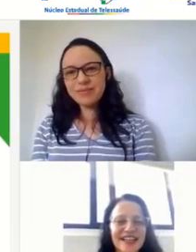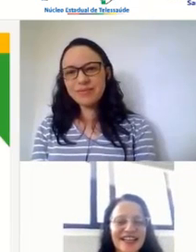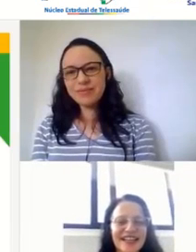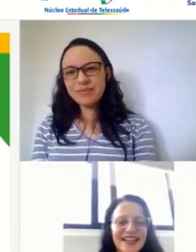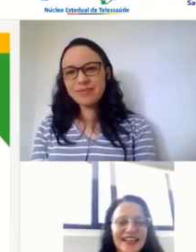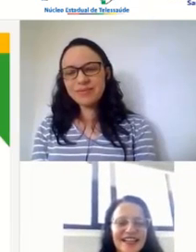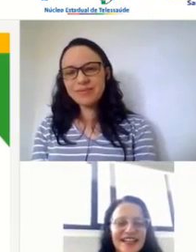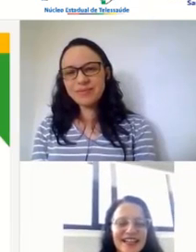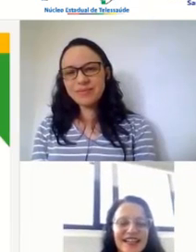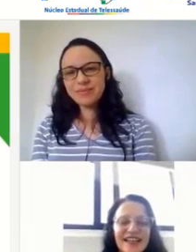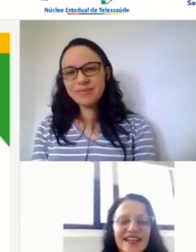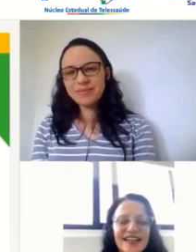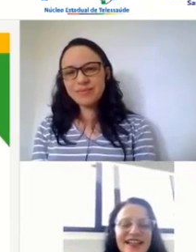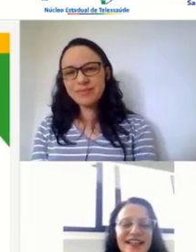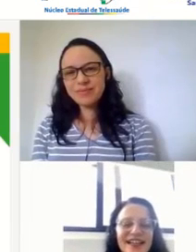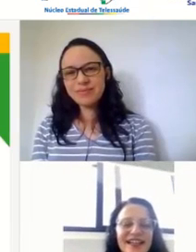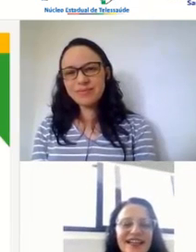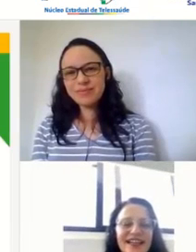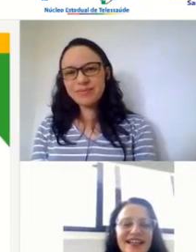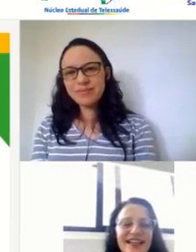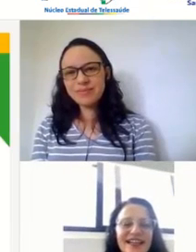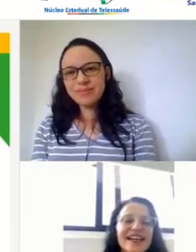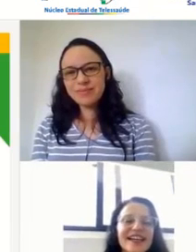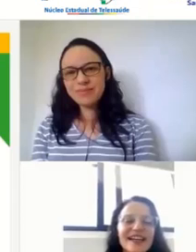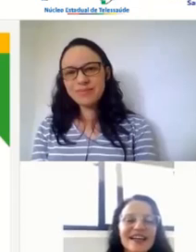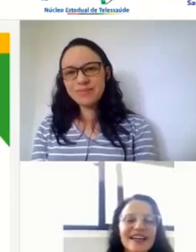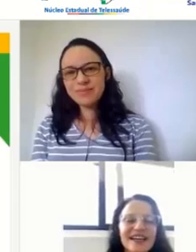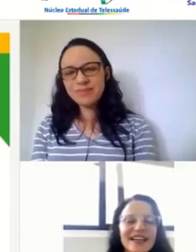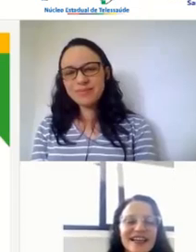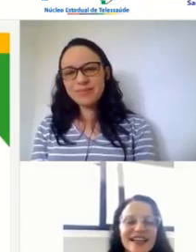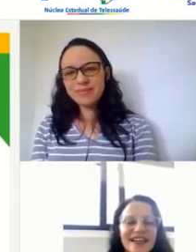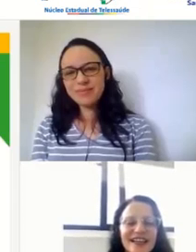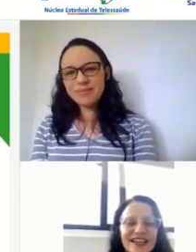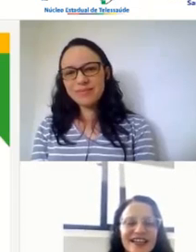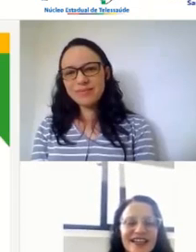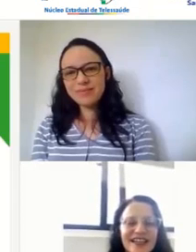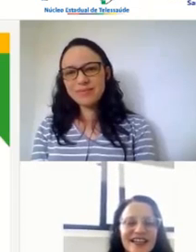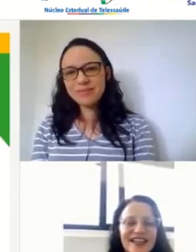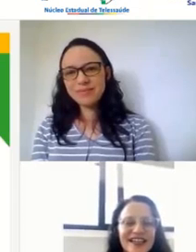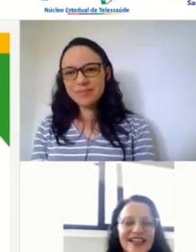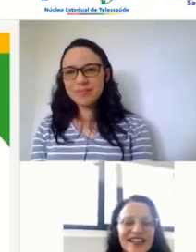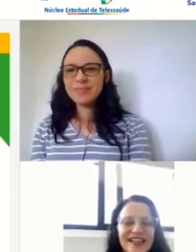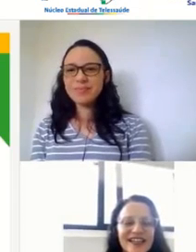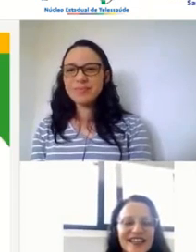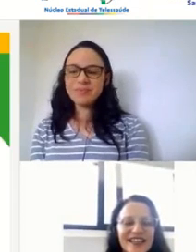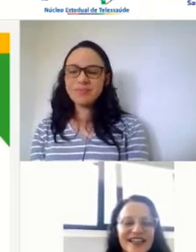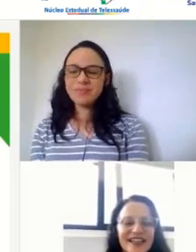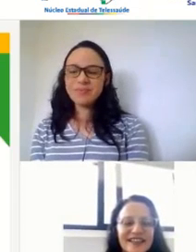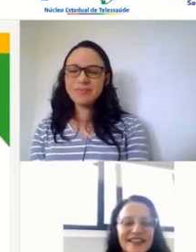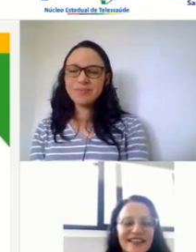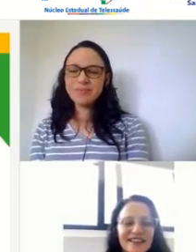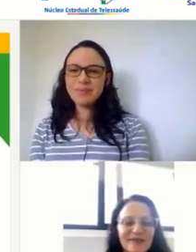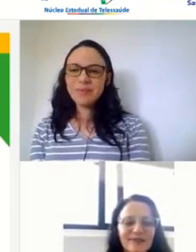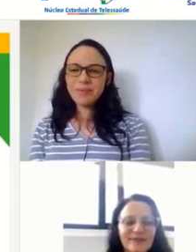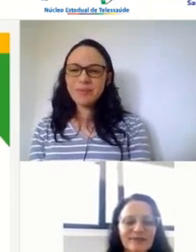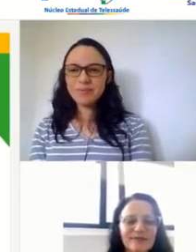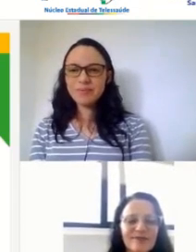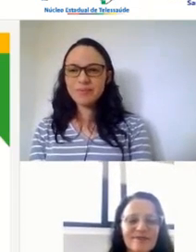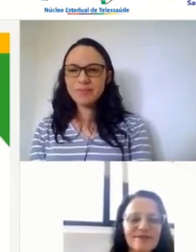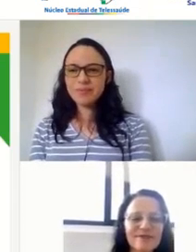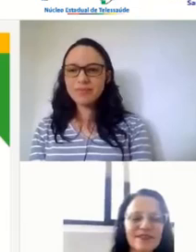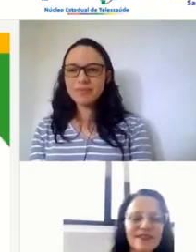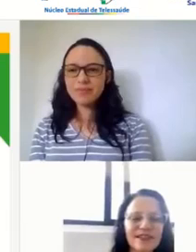academia então eu queria também fazer uma pergunta se tem também a questão de